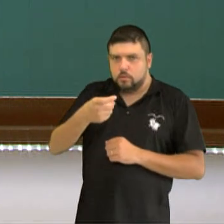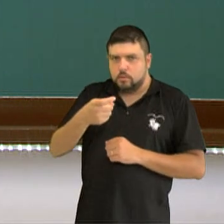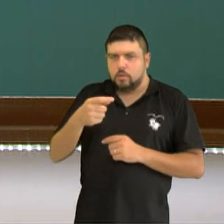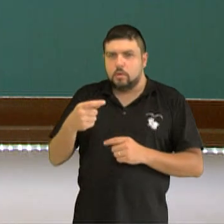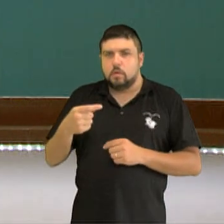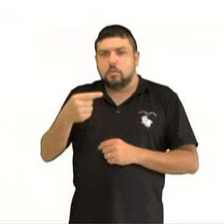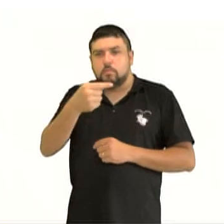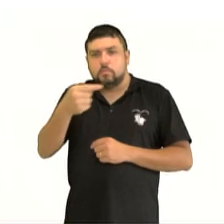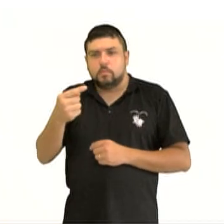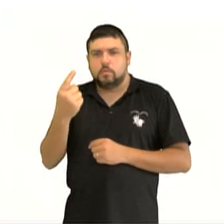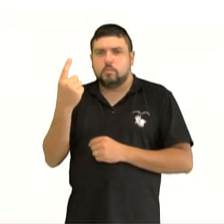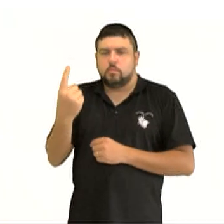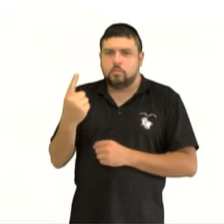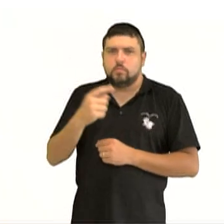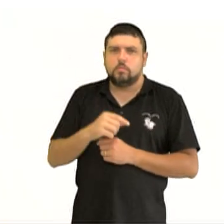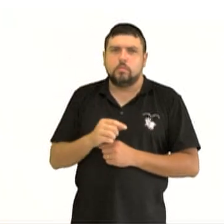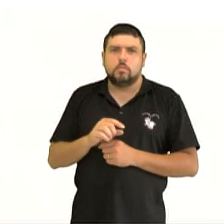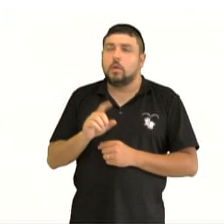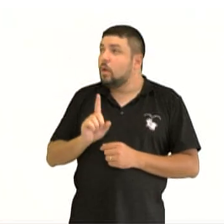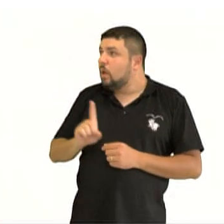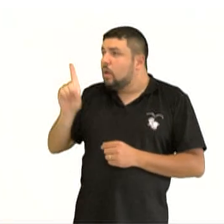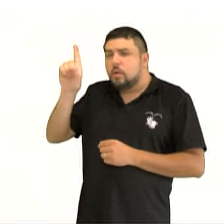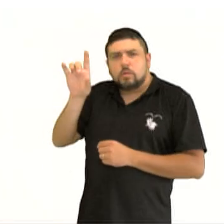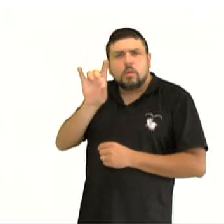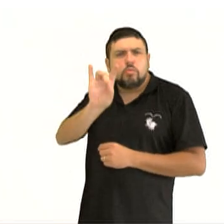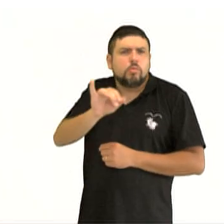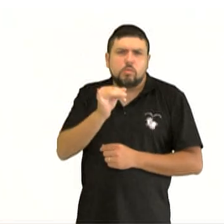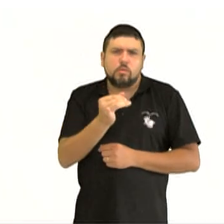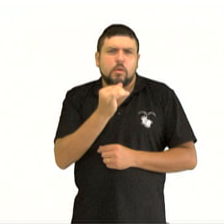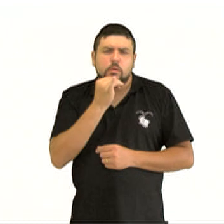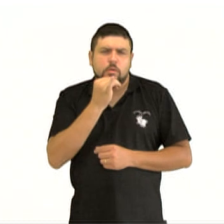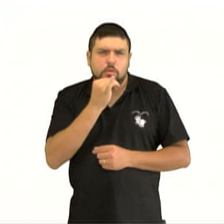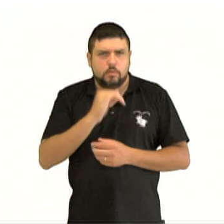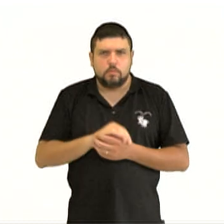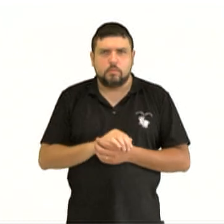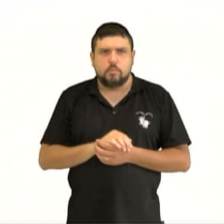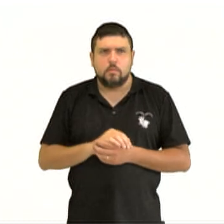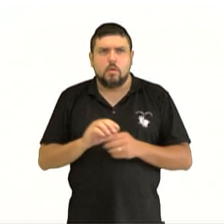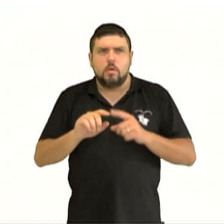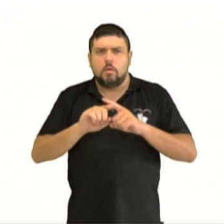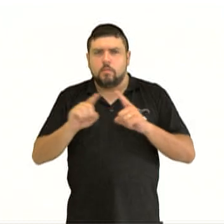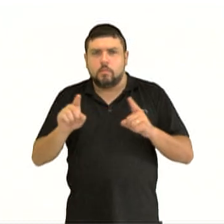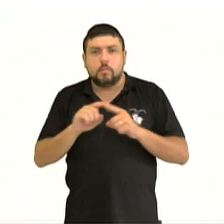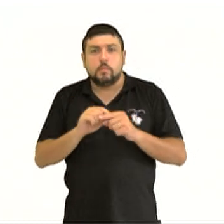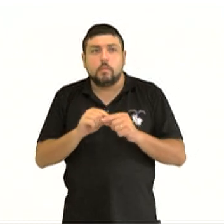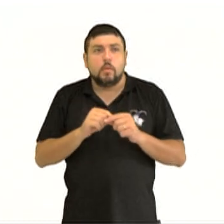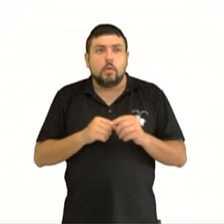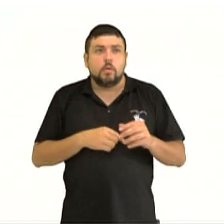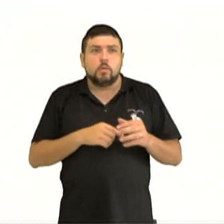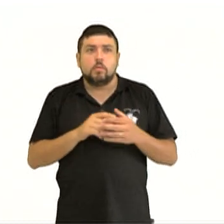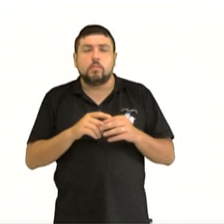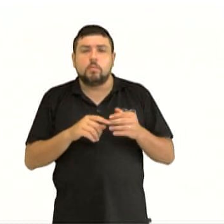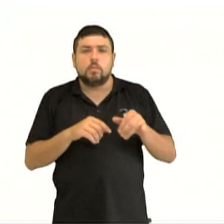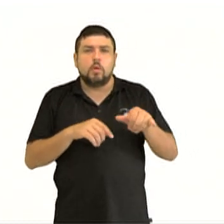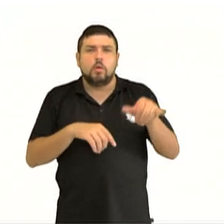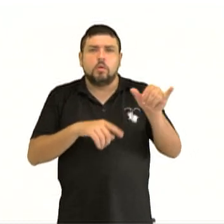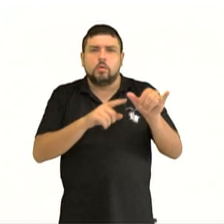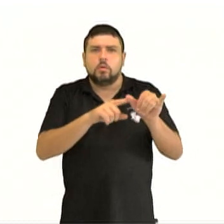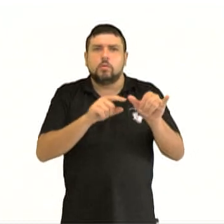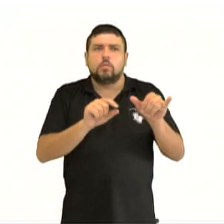escrever qualquer uma, vou dar de exemplo essa aqui, mas a função, a expressão numérica aqui, ela pode ser